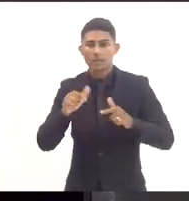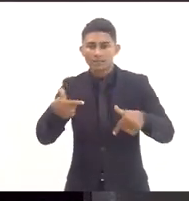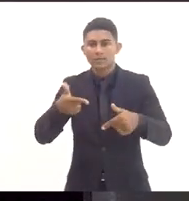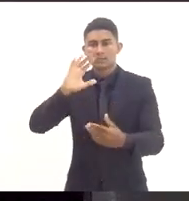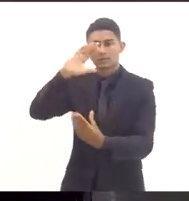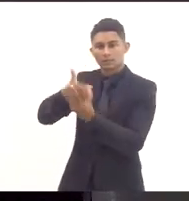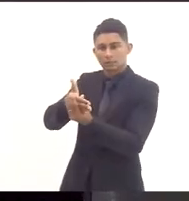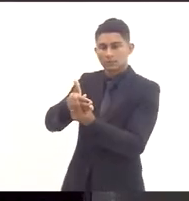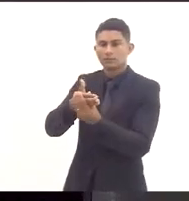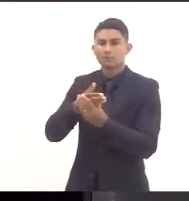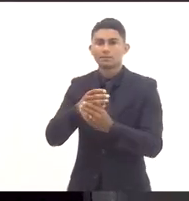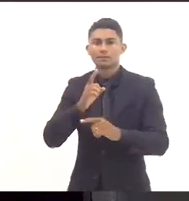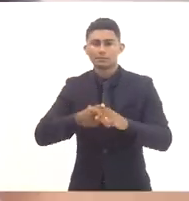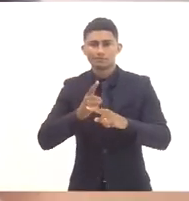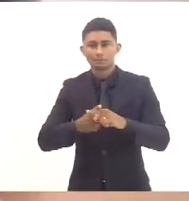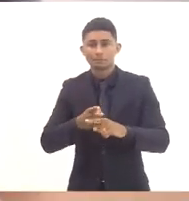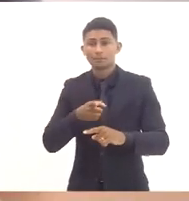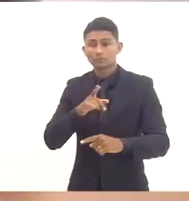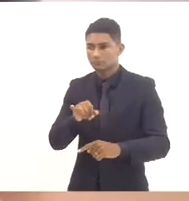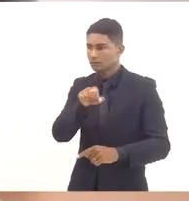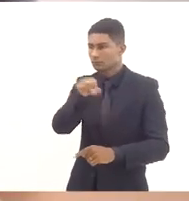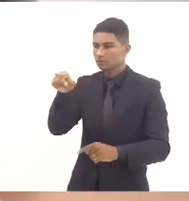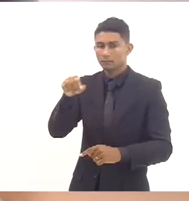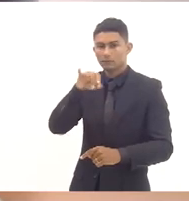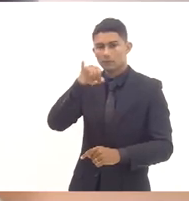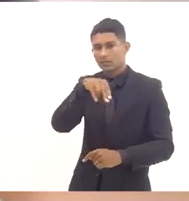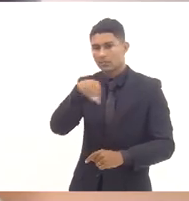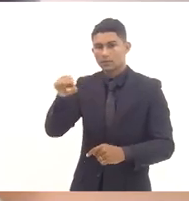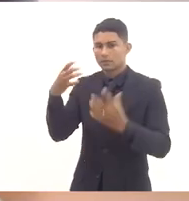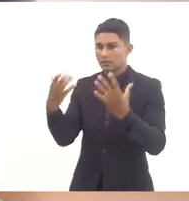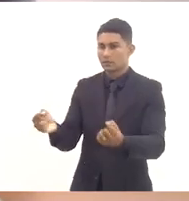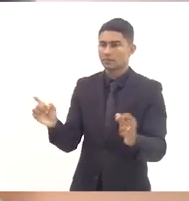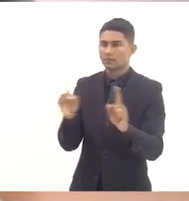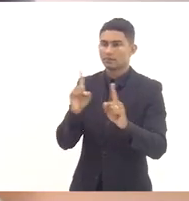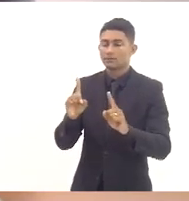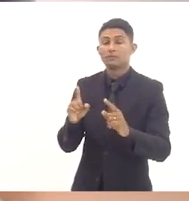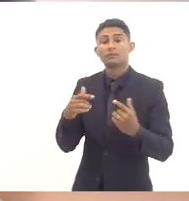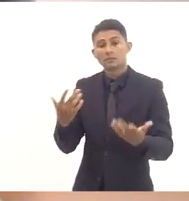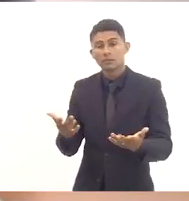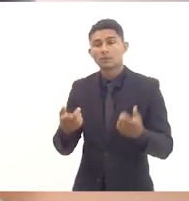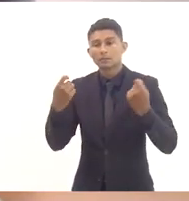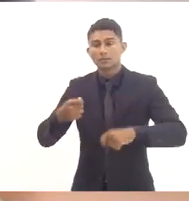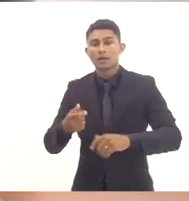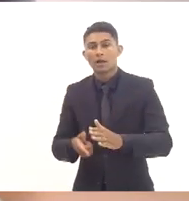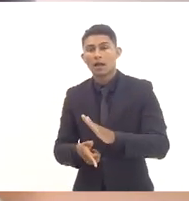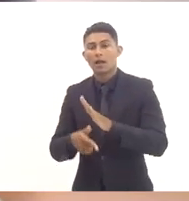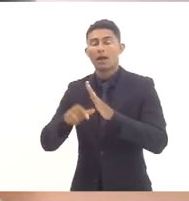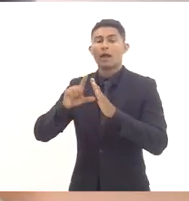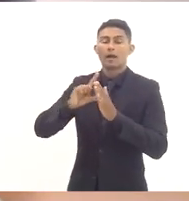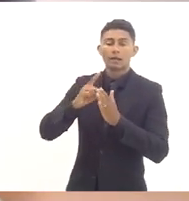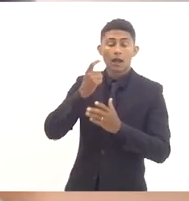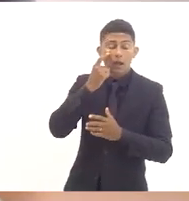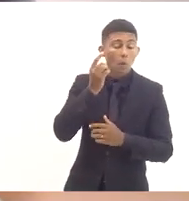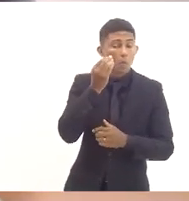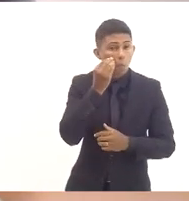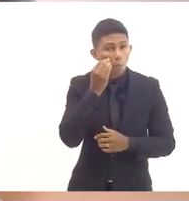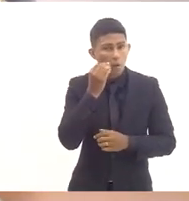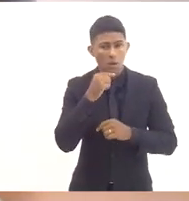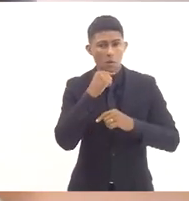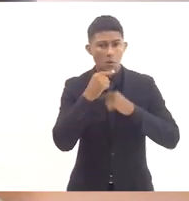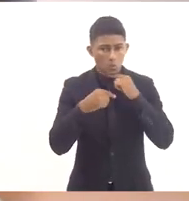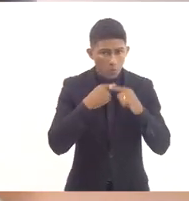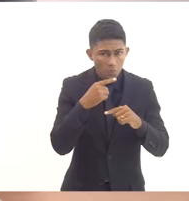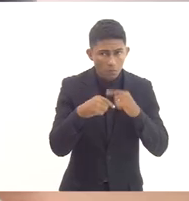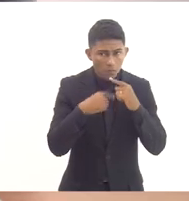seu benefício foi negado Então porque às vezes acontece que as pessoas vão diretamente ou judicial a tentar a construção E aí nesse caso né